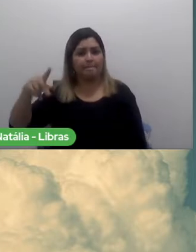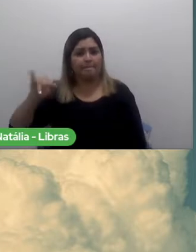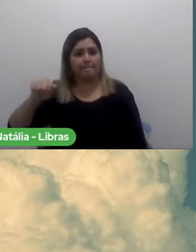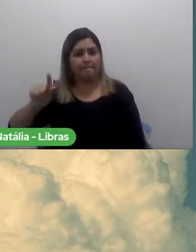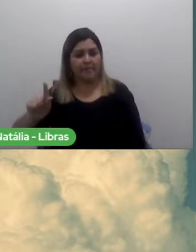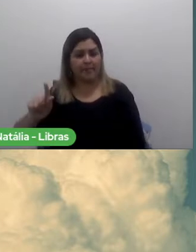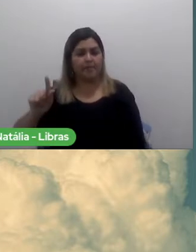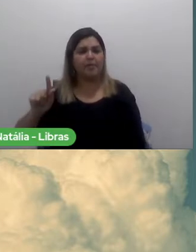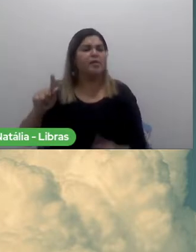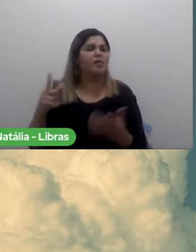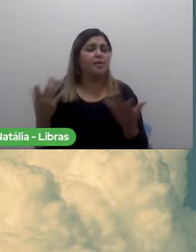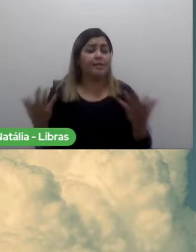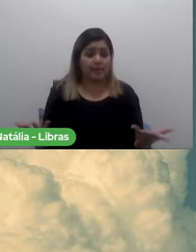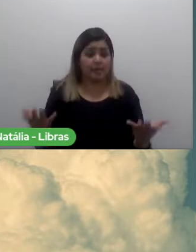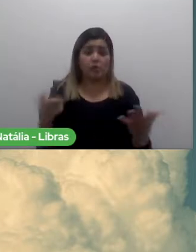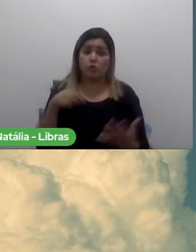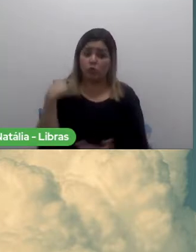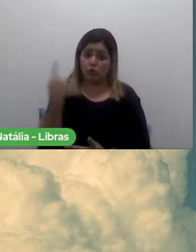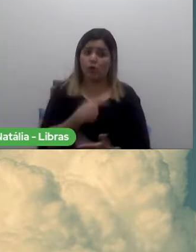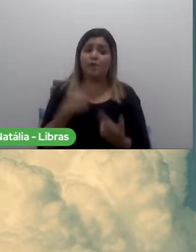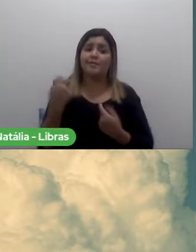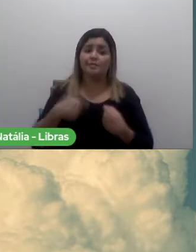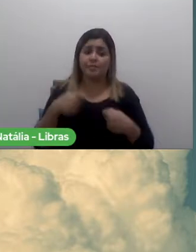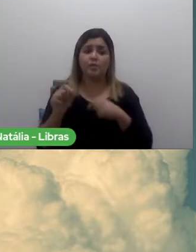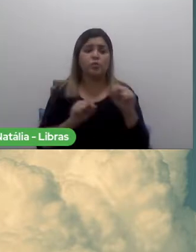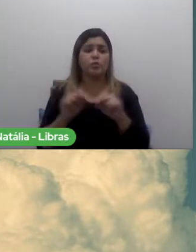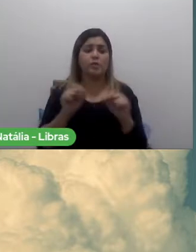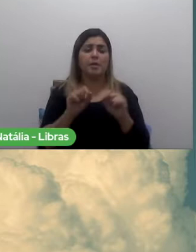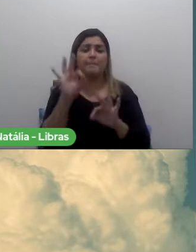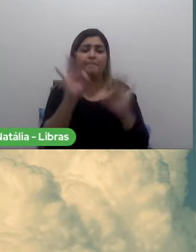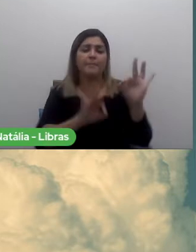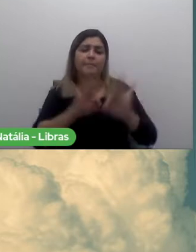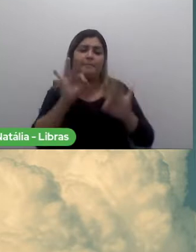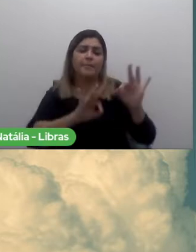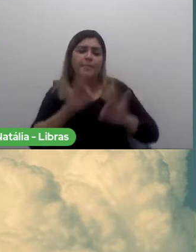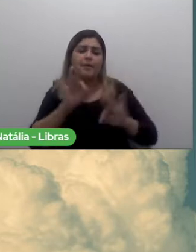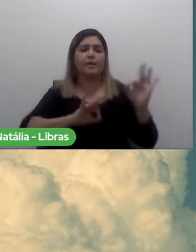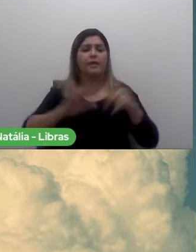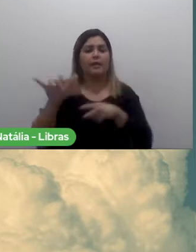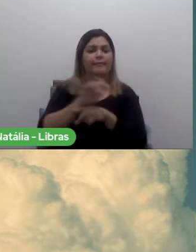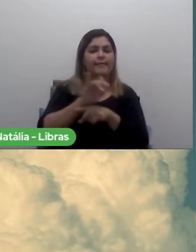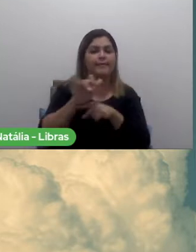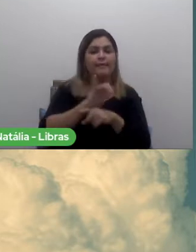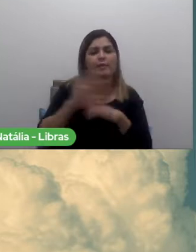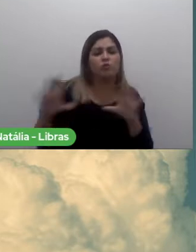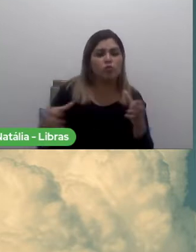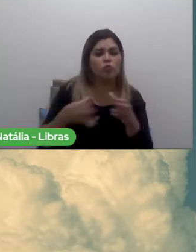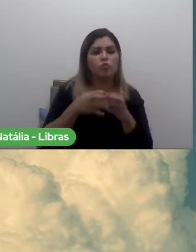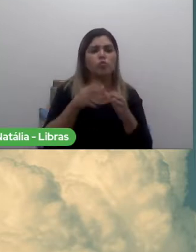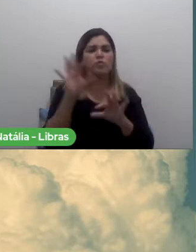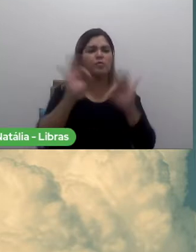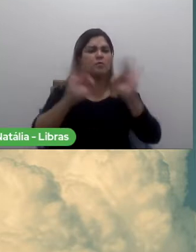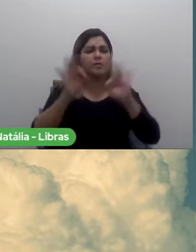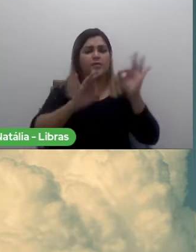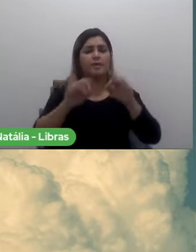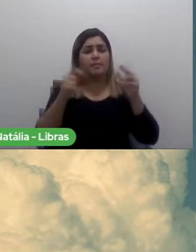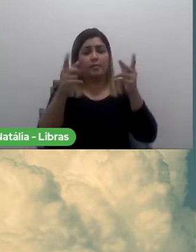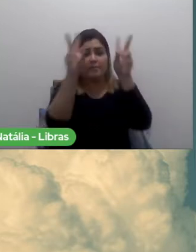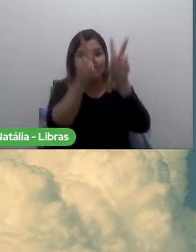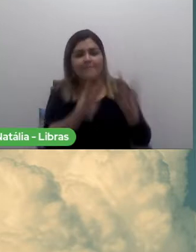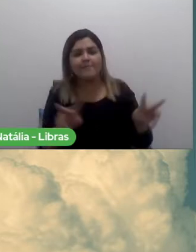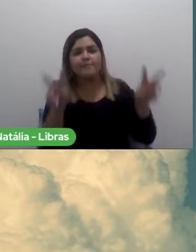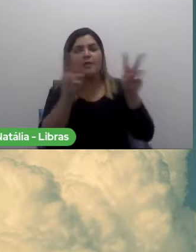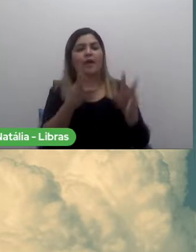fluxo, vamos construir algo visualmente entendível, né? É fácil de entender sobre